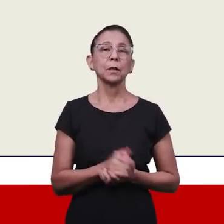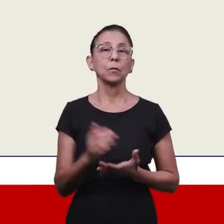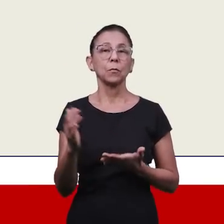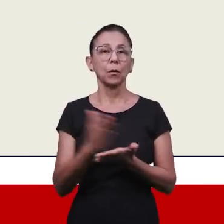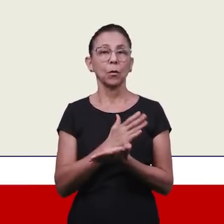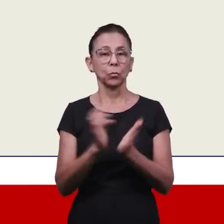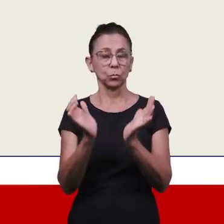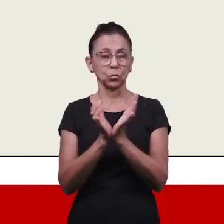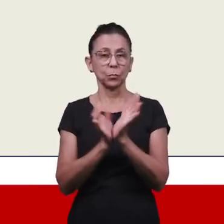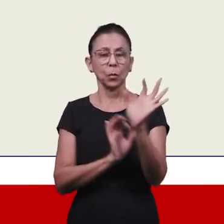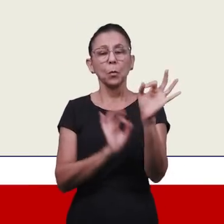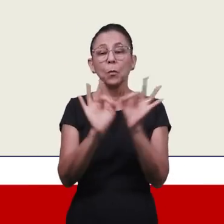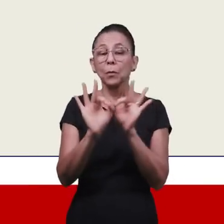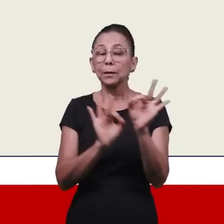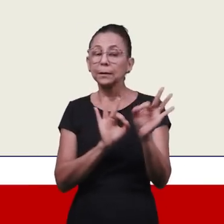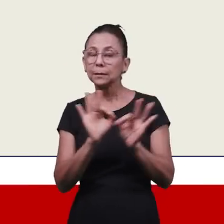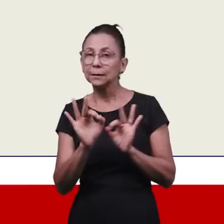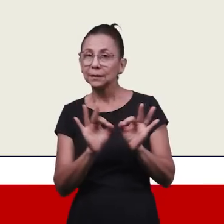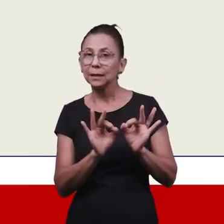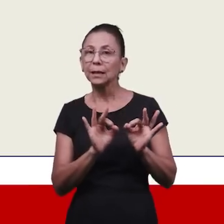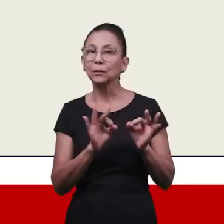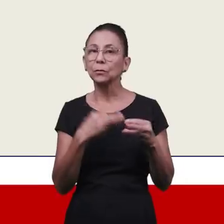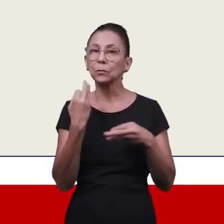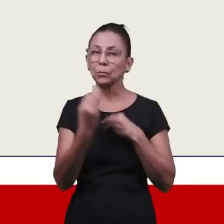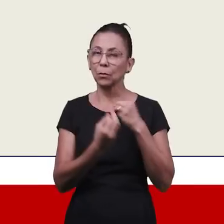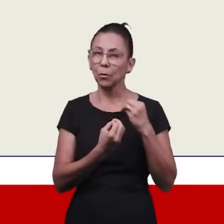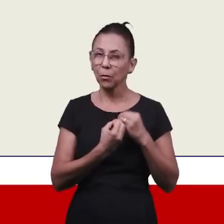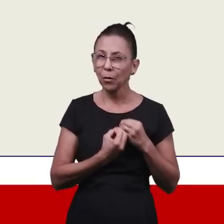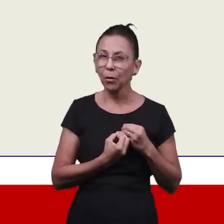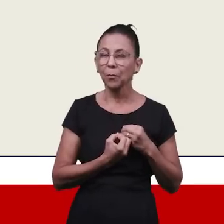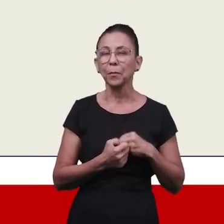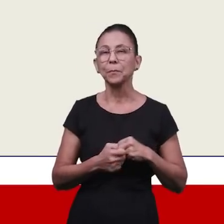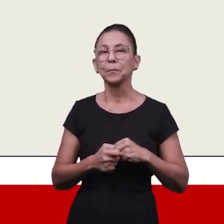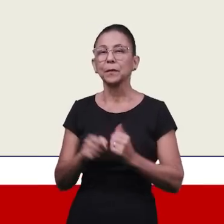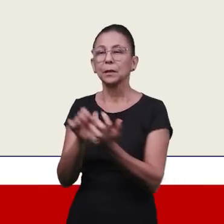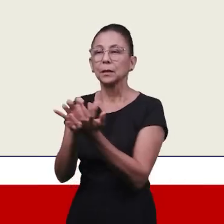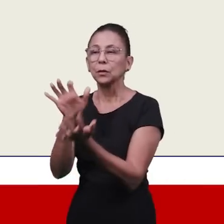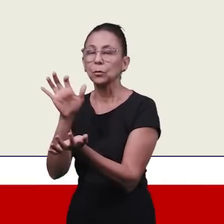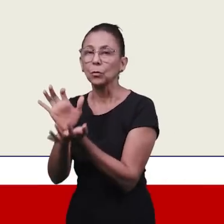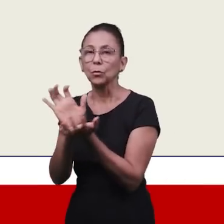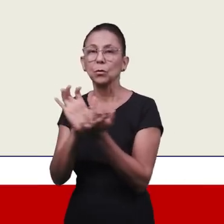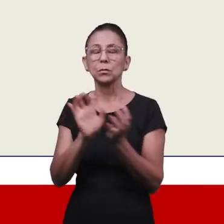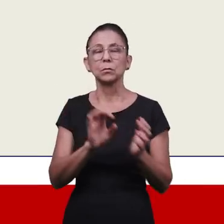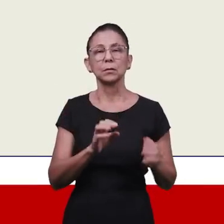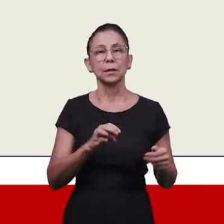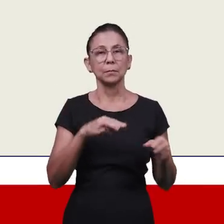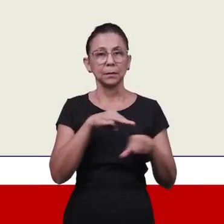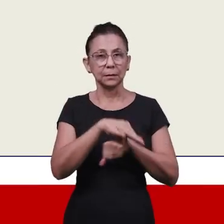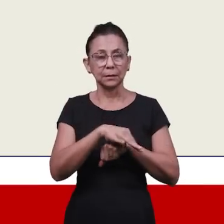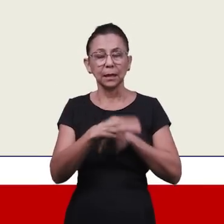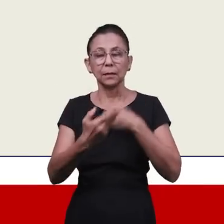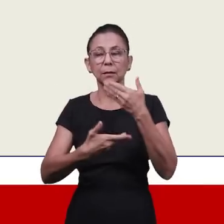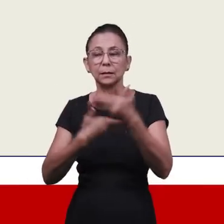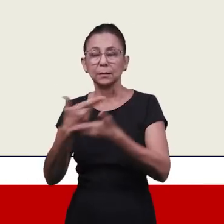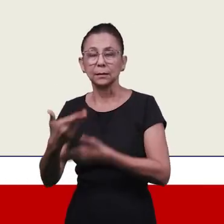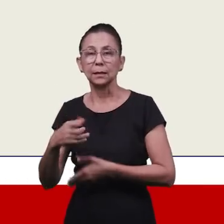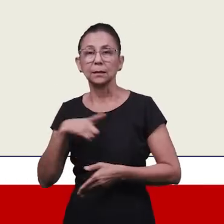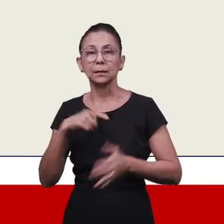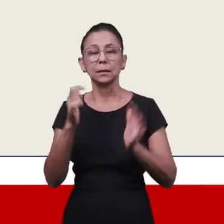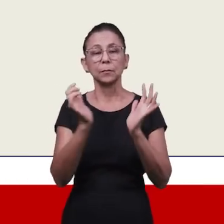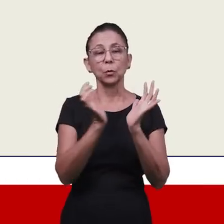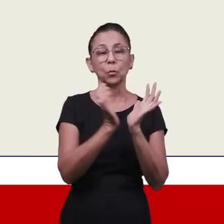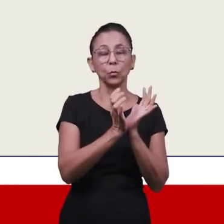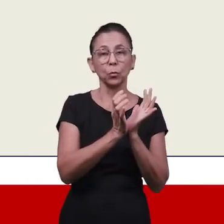sido organizados de forma que o idoso na igreja ele tem assistência do ministério local, dos grupos de assistência, e uma